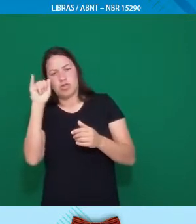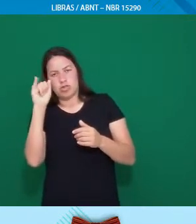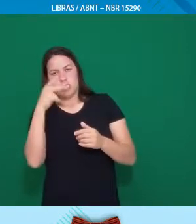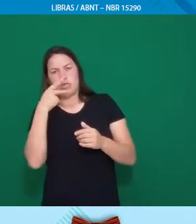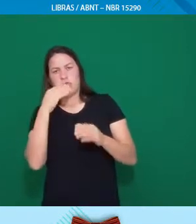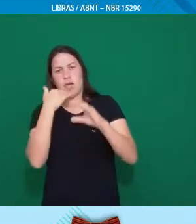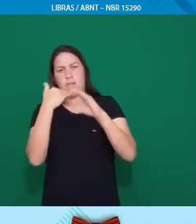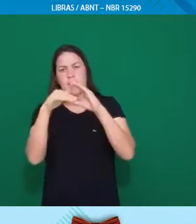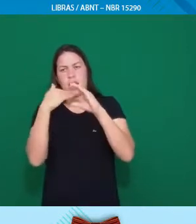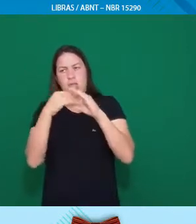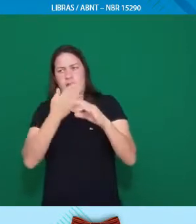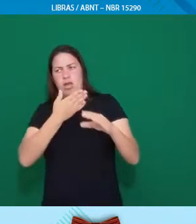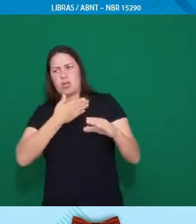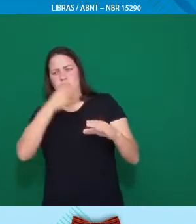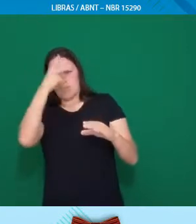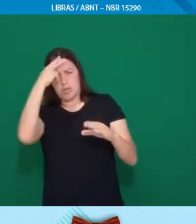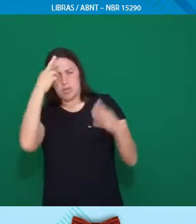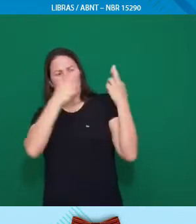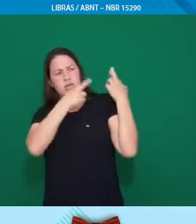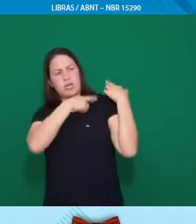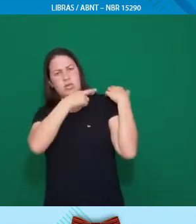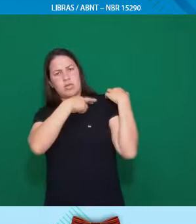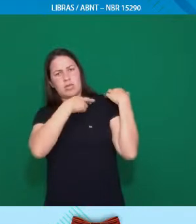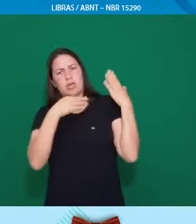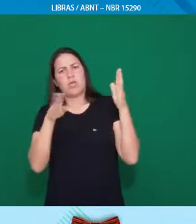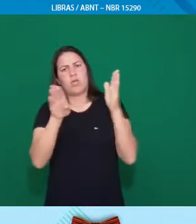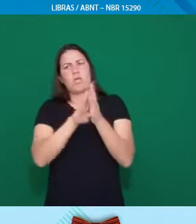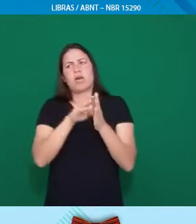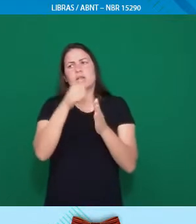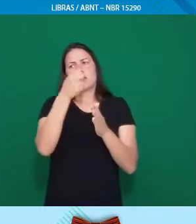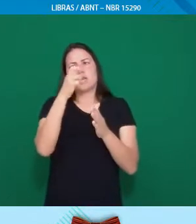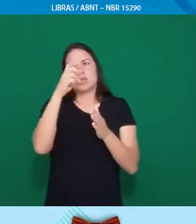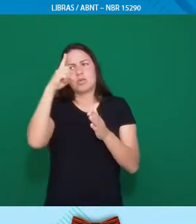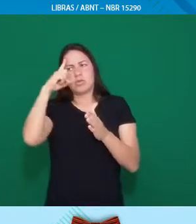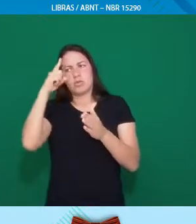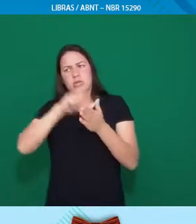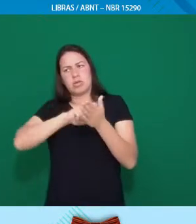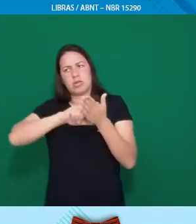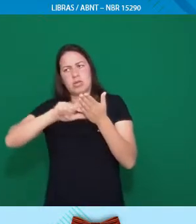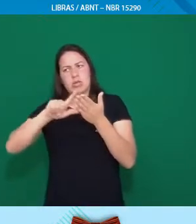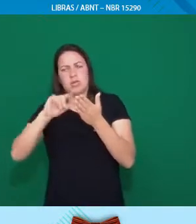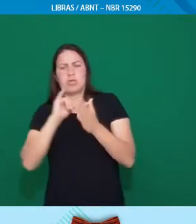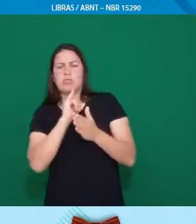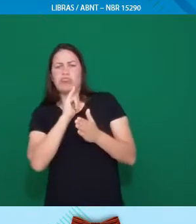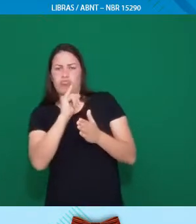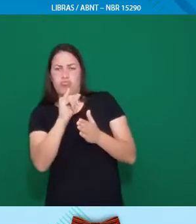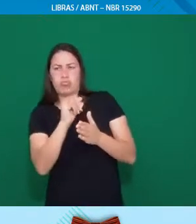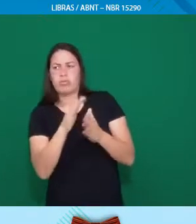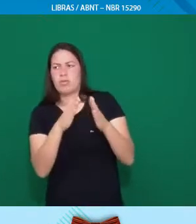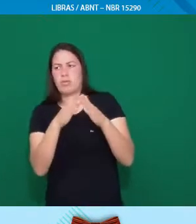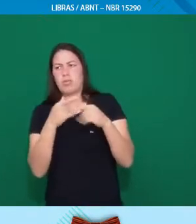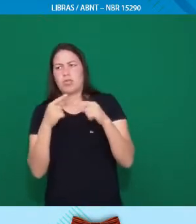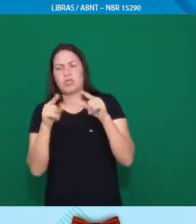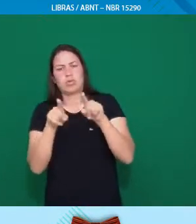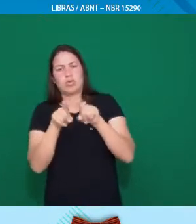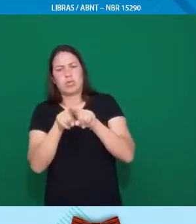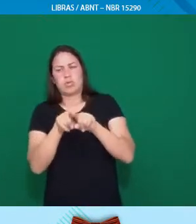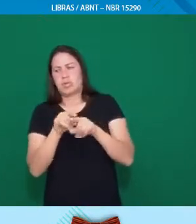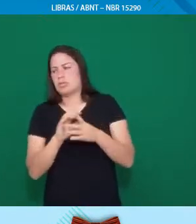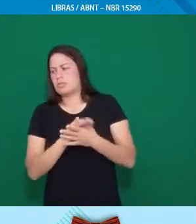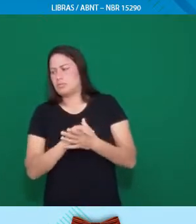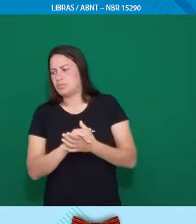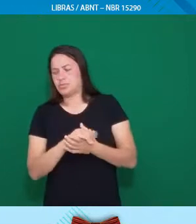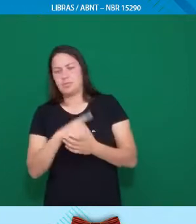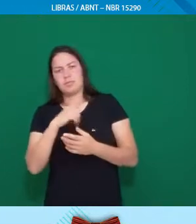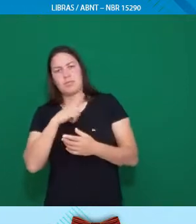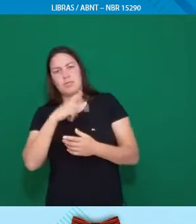notificado o proprietário Então imagina que naquele prazo de 15 dias já deve tá sendo feita a limpeza né foi informação que elas passam relação a essa demanda também